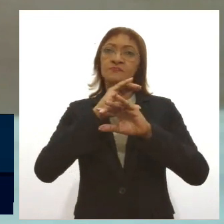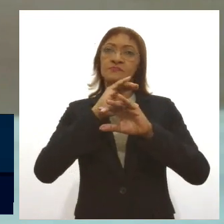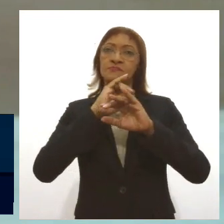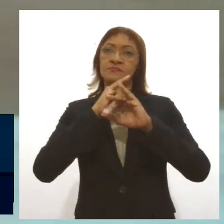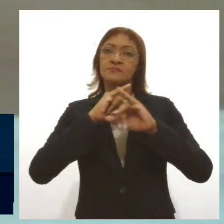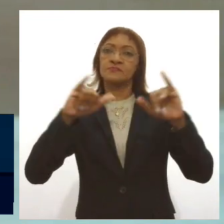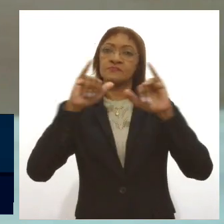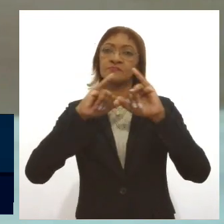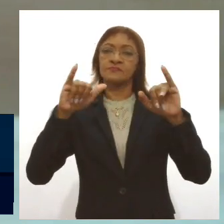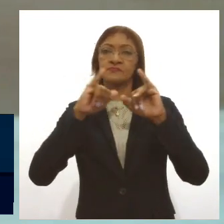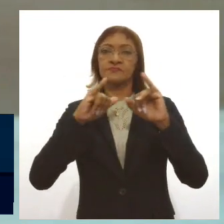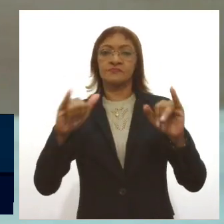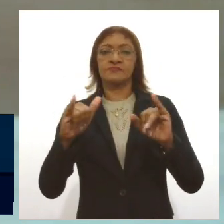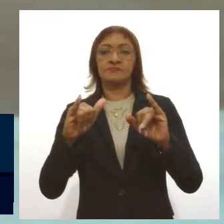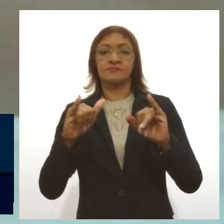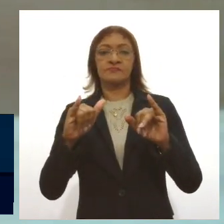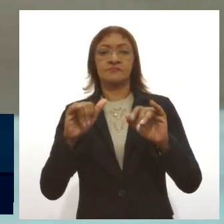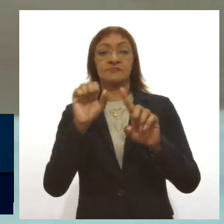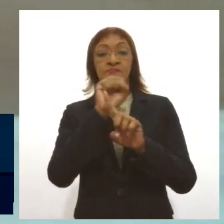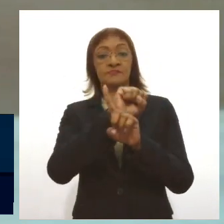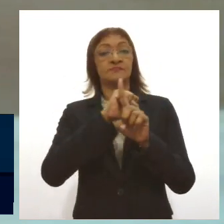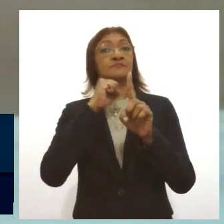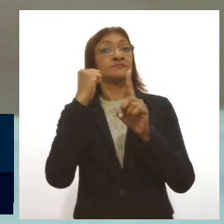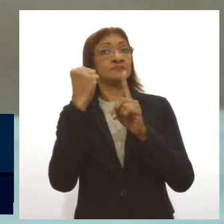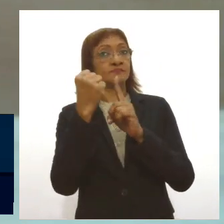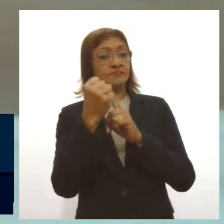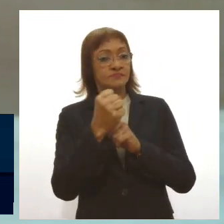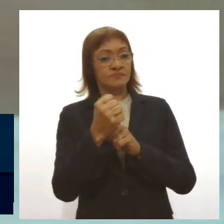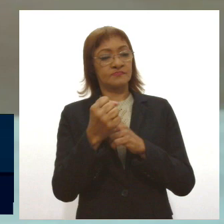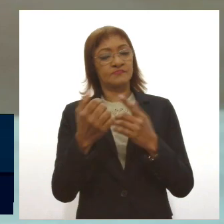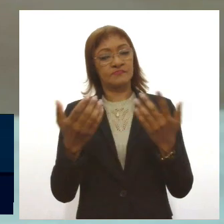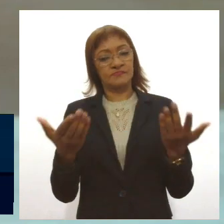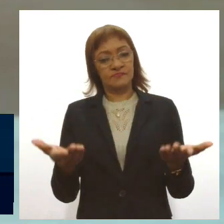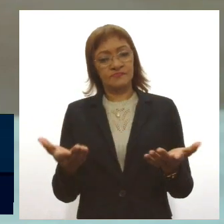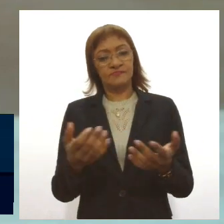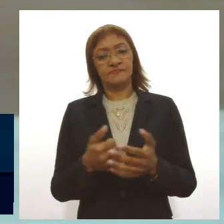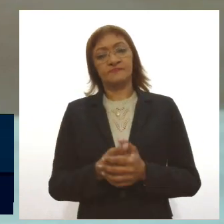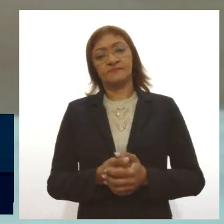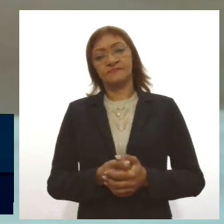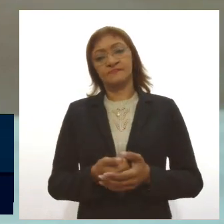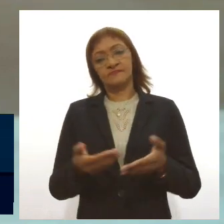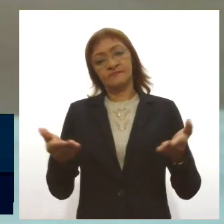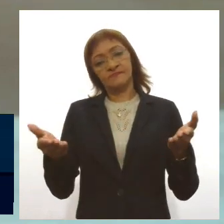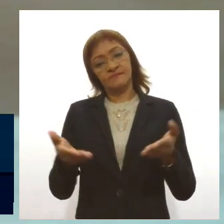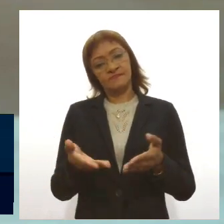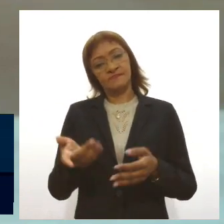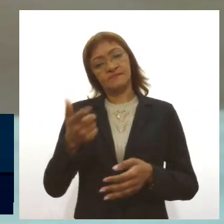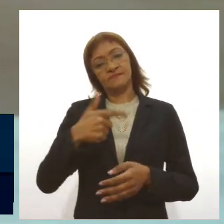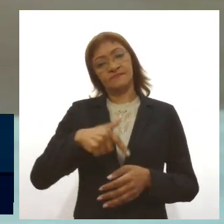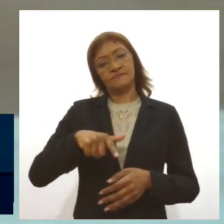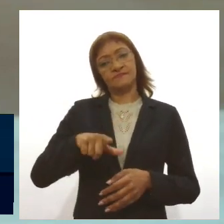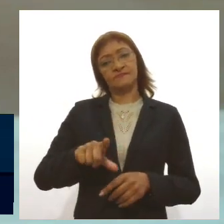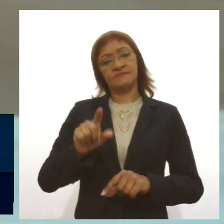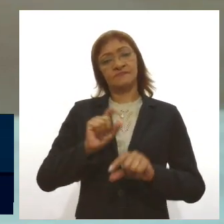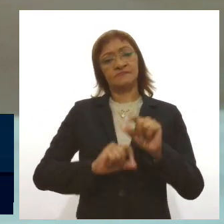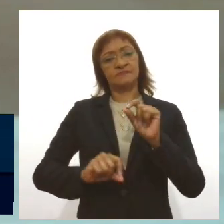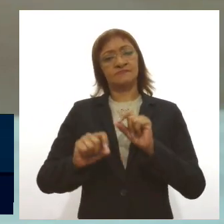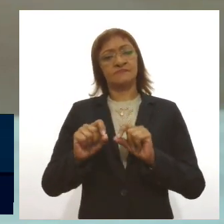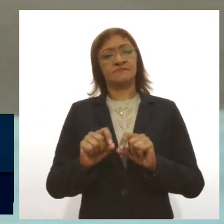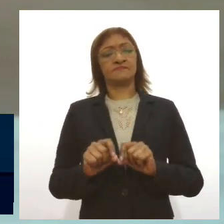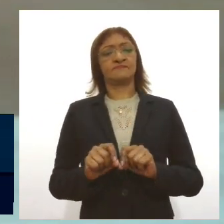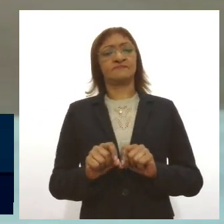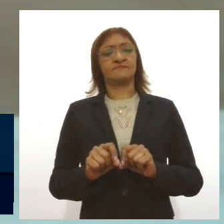pasta, eu tive uma preocupação, e hoje reitero mais uma vez, que é com relação aos